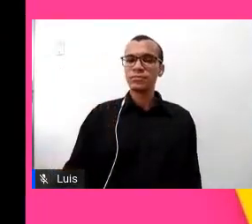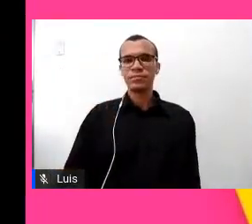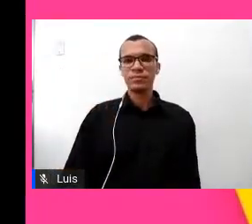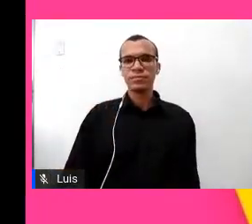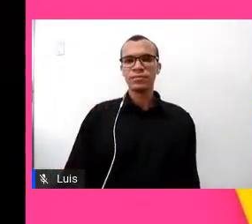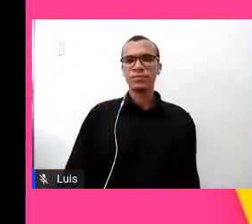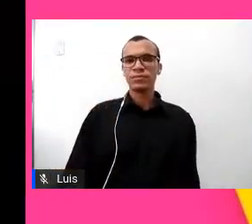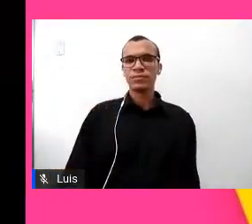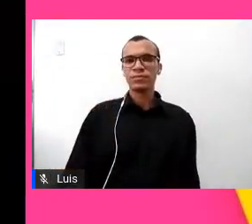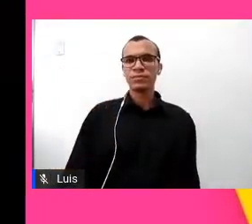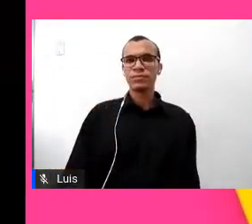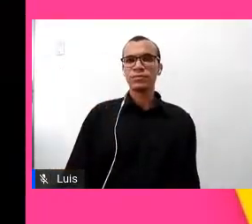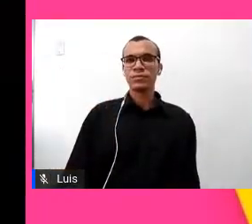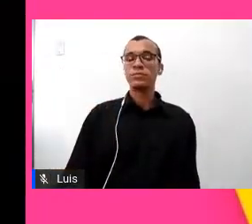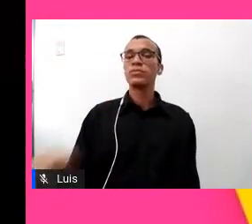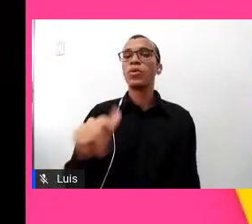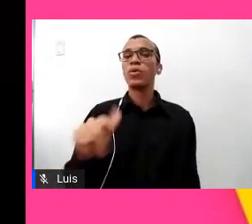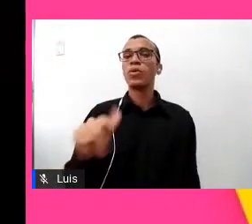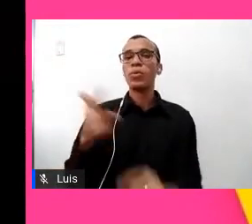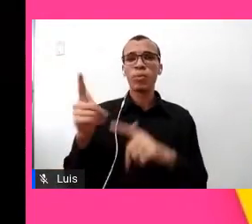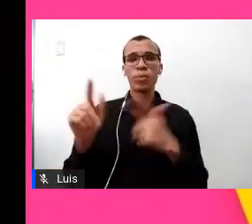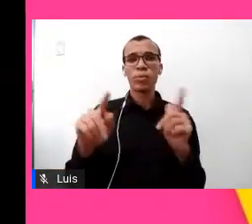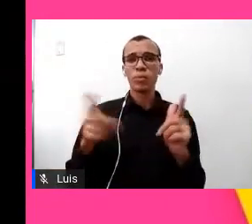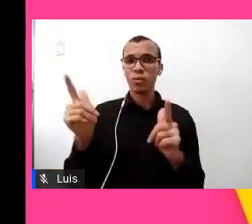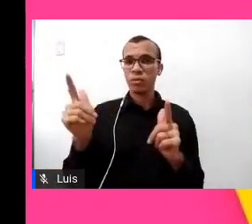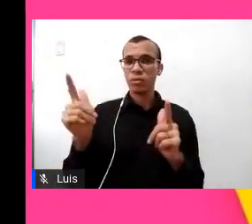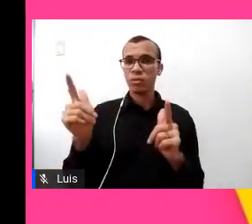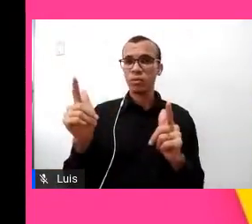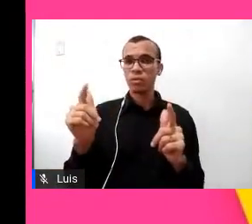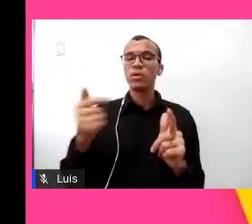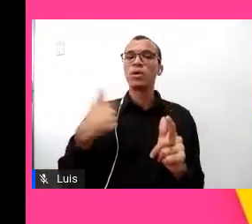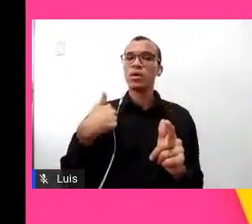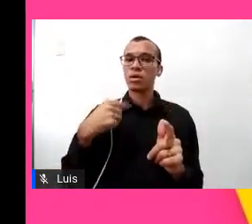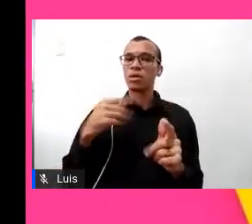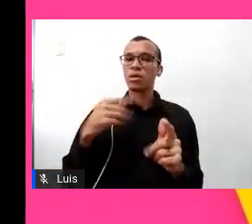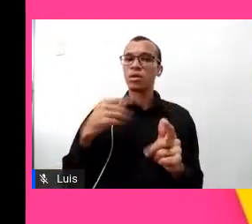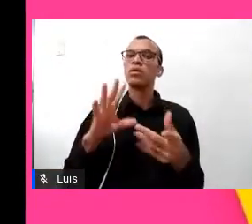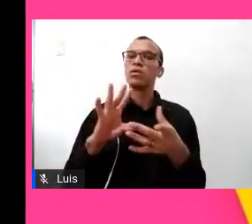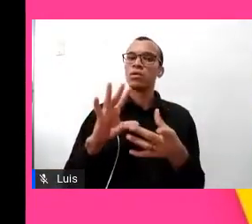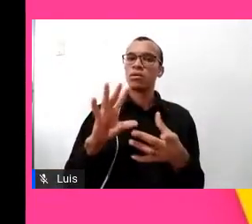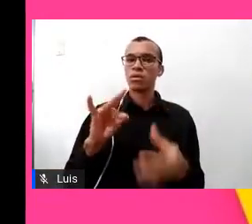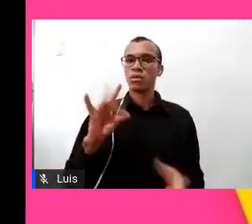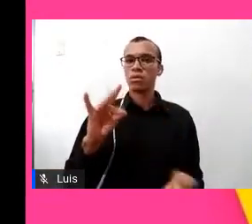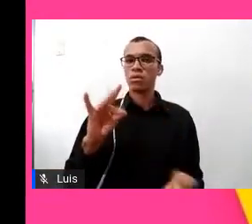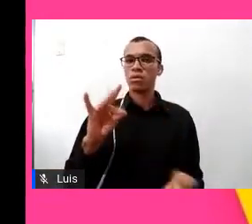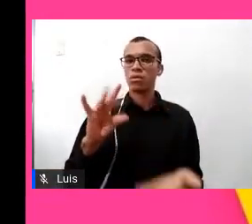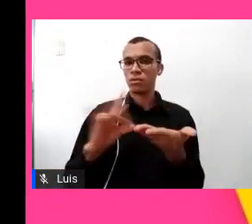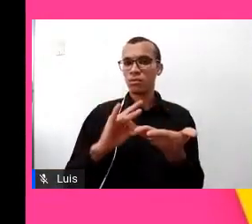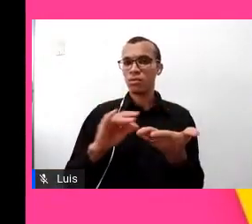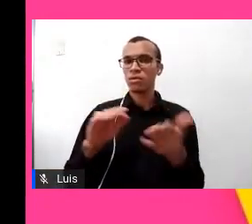E isso aqui, eu vou colar o telhado,